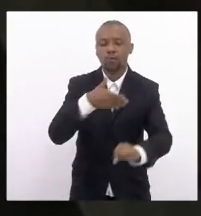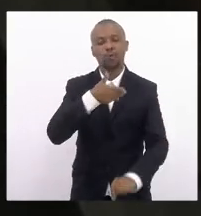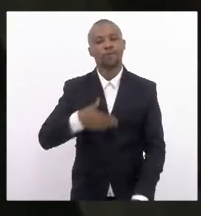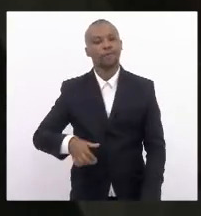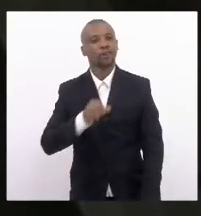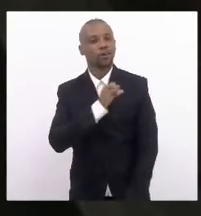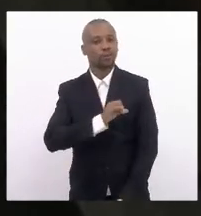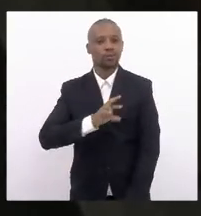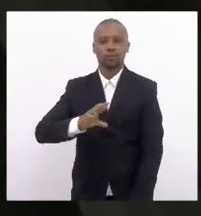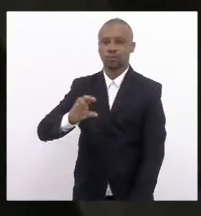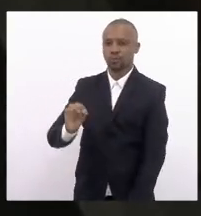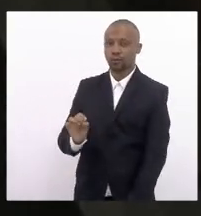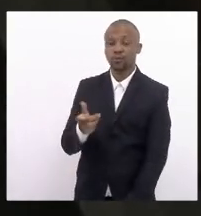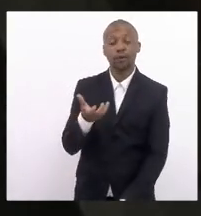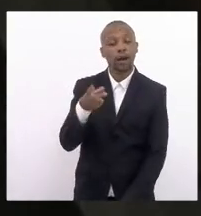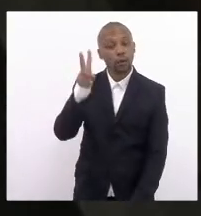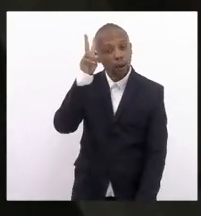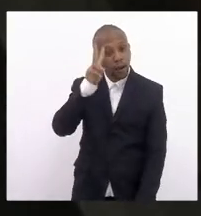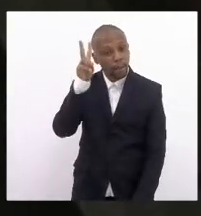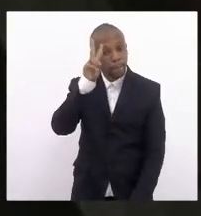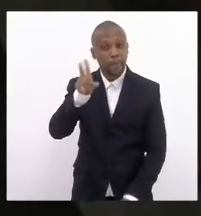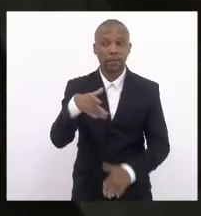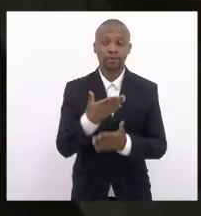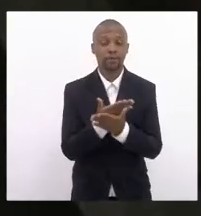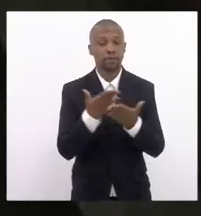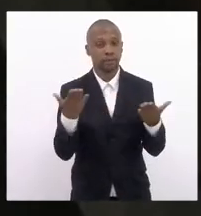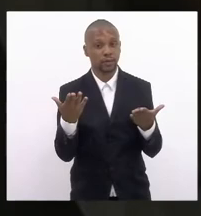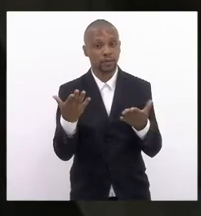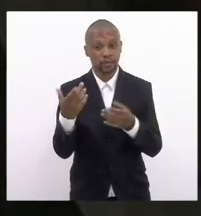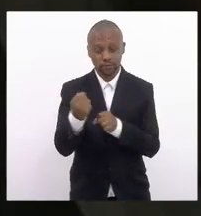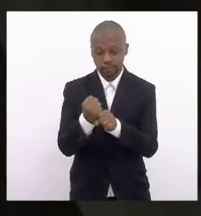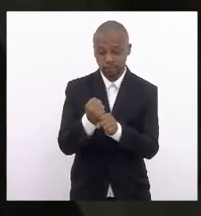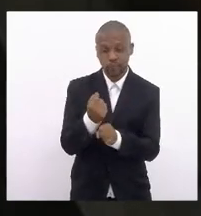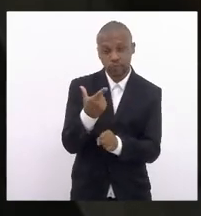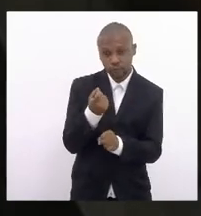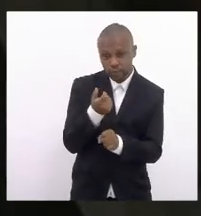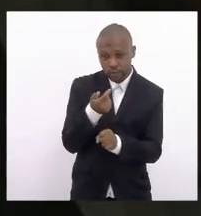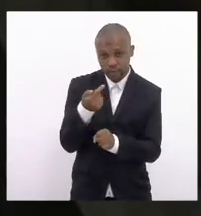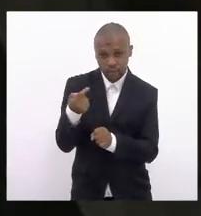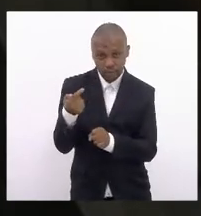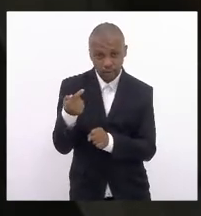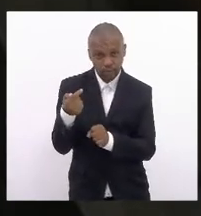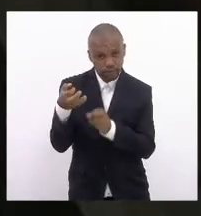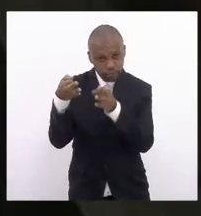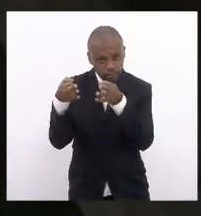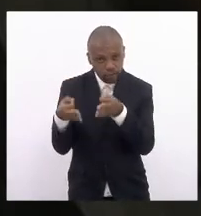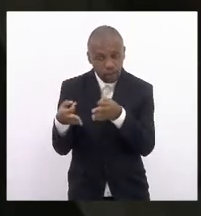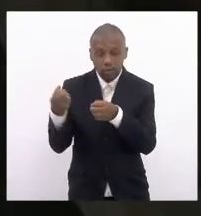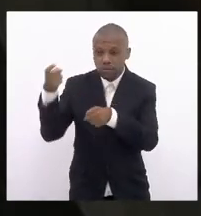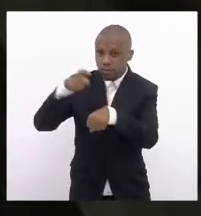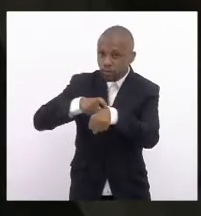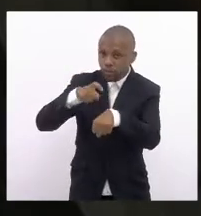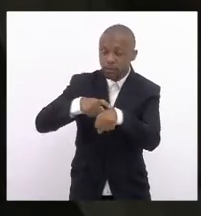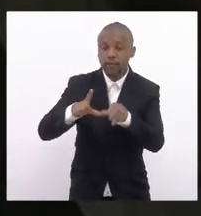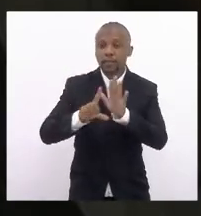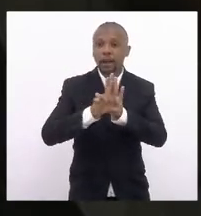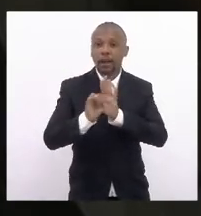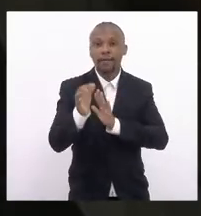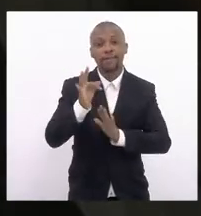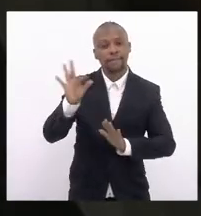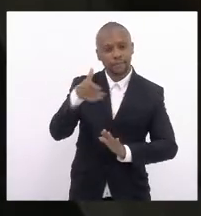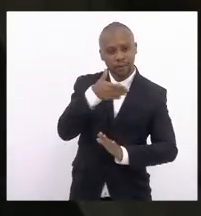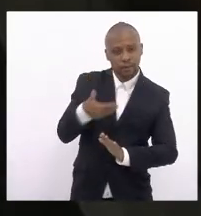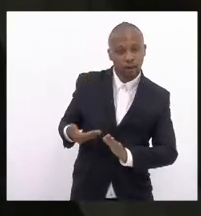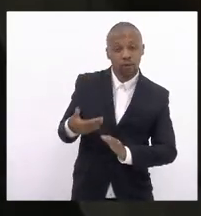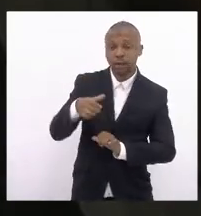Eu quero aqui lembrar que de 2017, quando a Lei Federal da Reforma do Ensino Médio entrou em